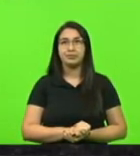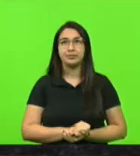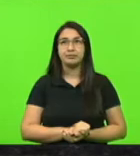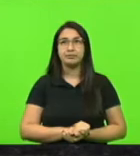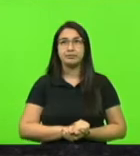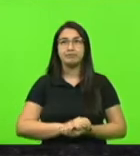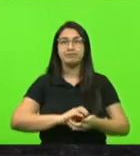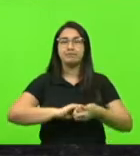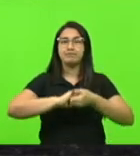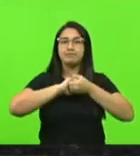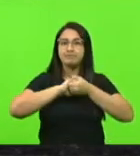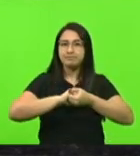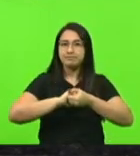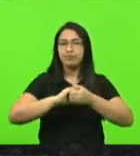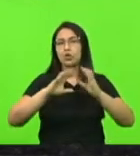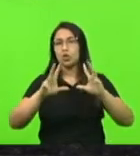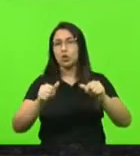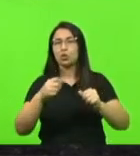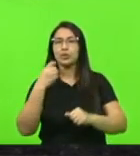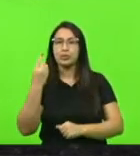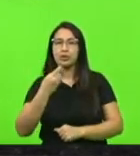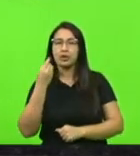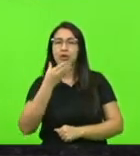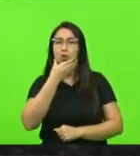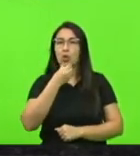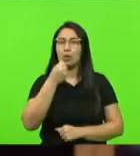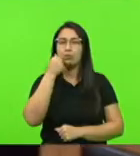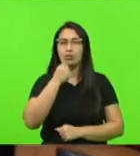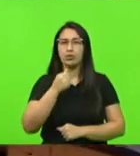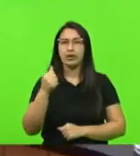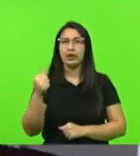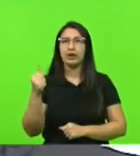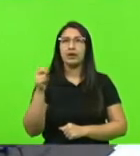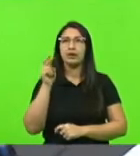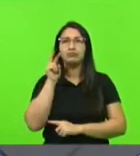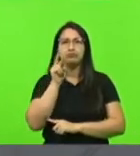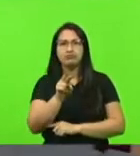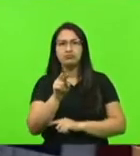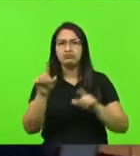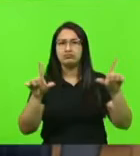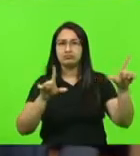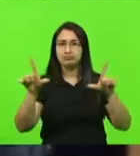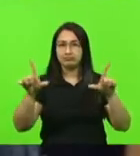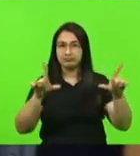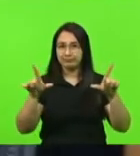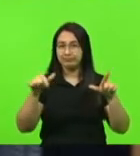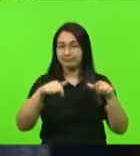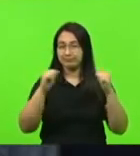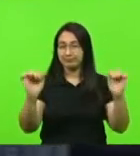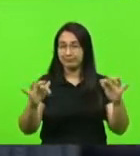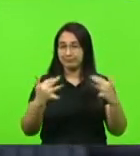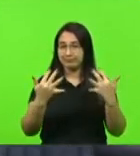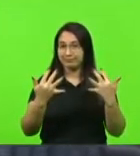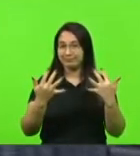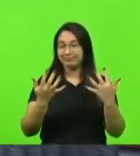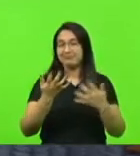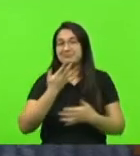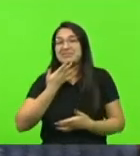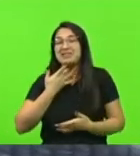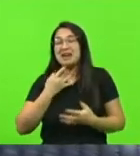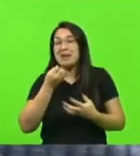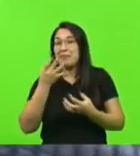cumprimentar o senhor presidente, a todos os deputados e deputadas, quem nos acompanha, e quero desejar as boas-vindas ao